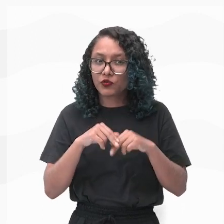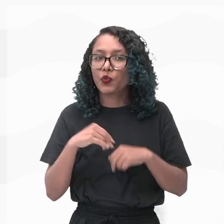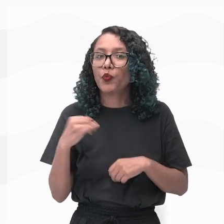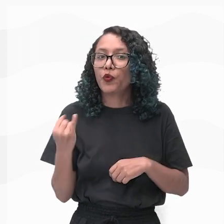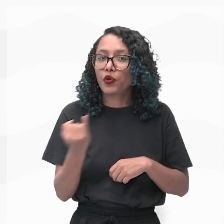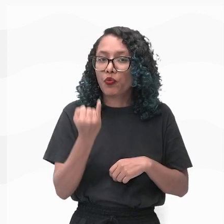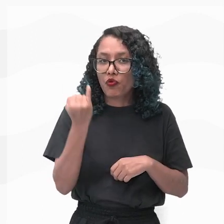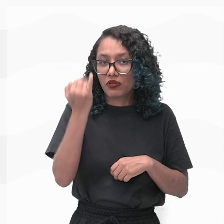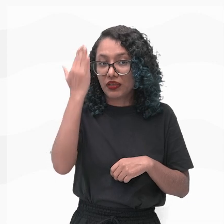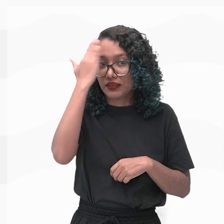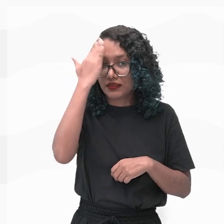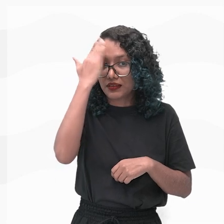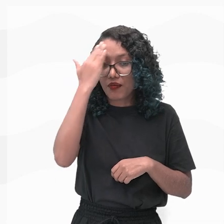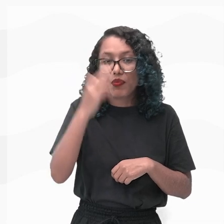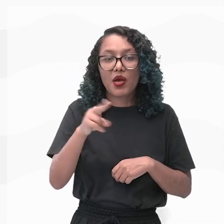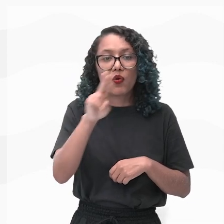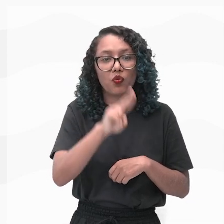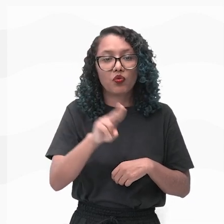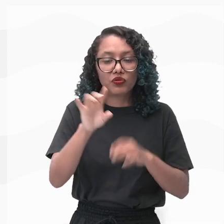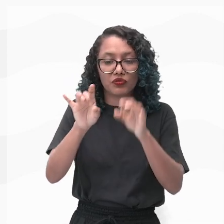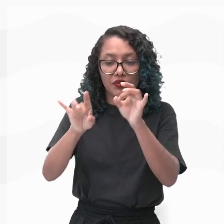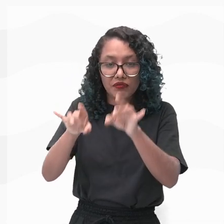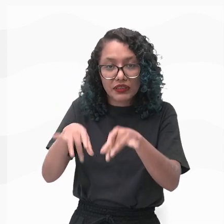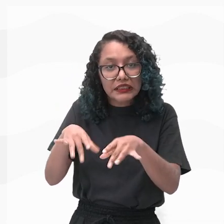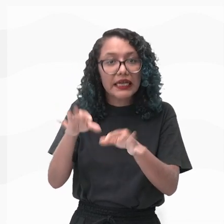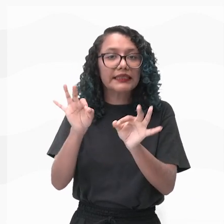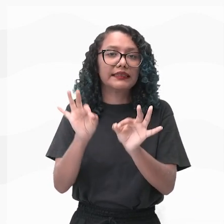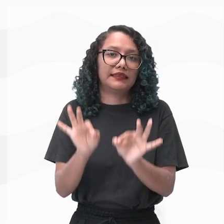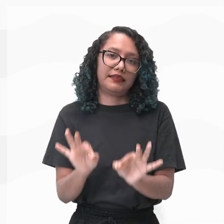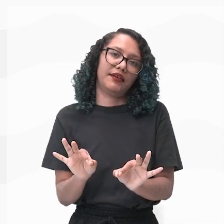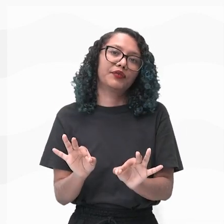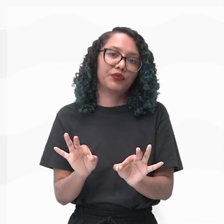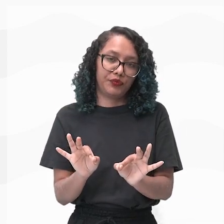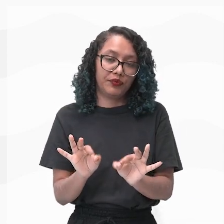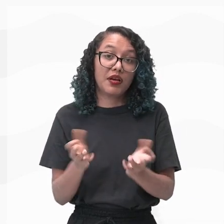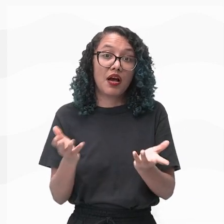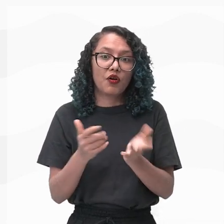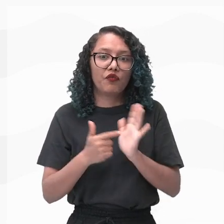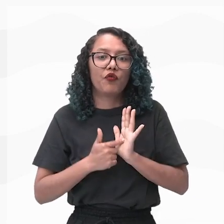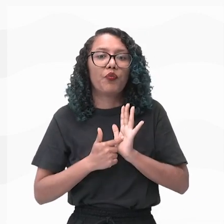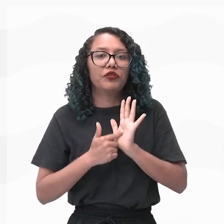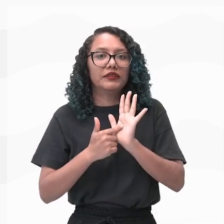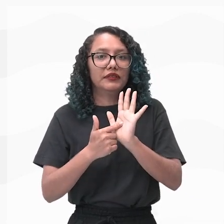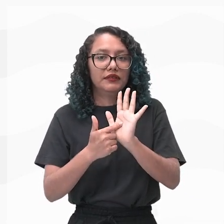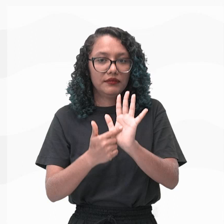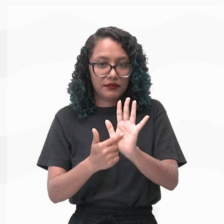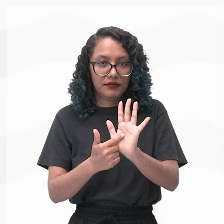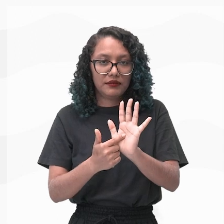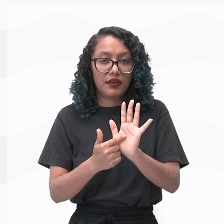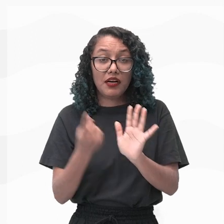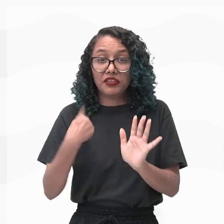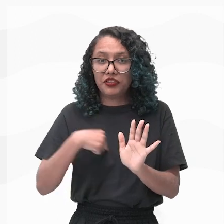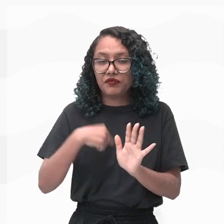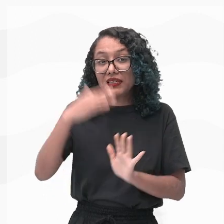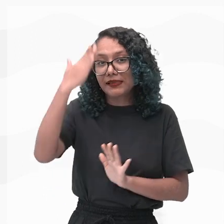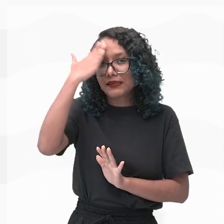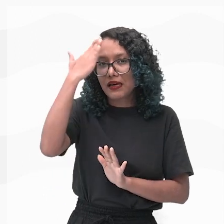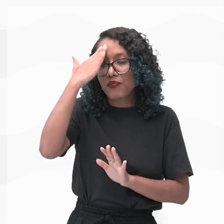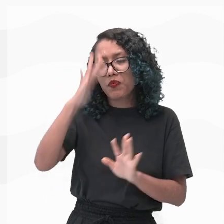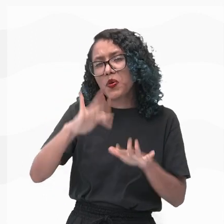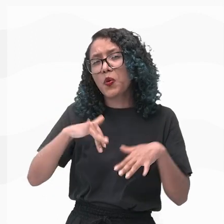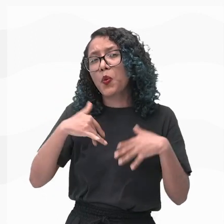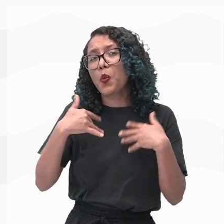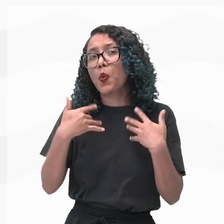o manuseio e descarte adequado. Então, vamos agora, né, identificar e